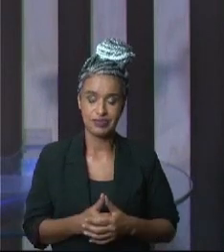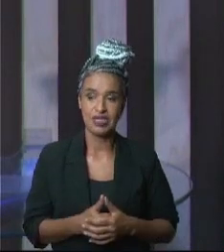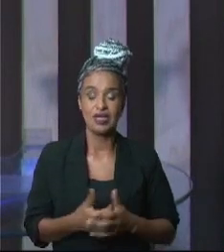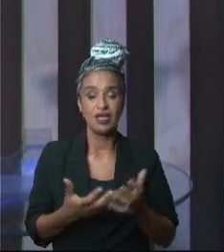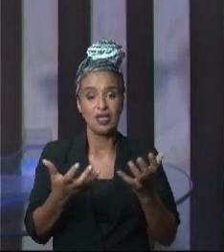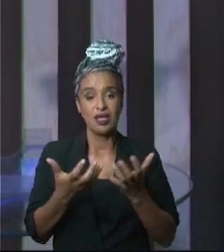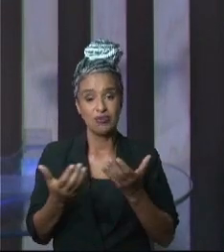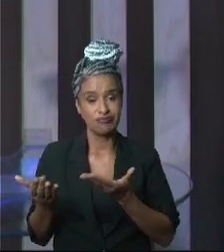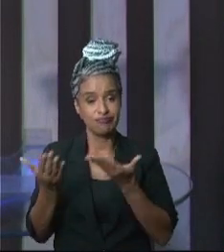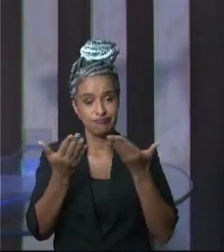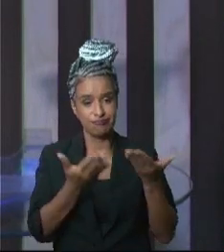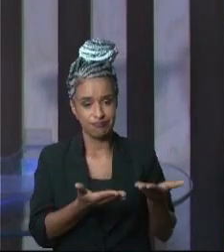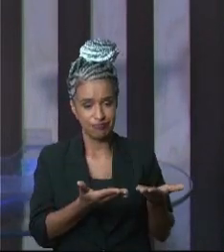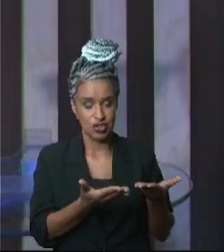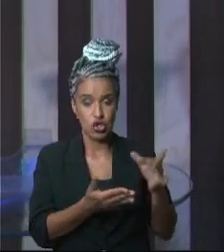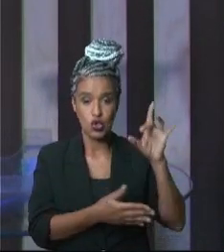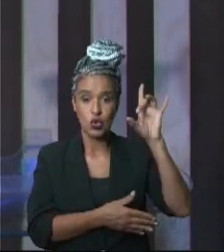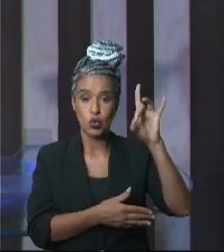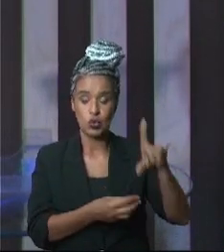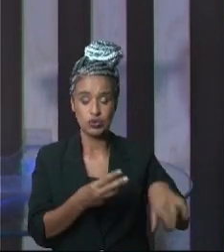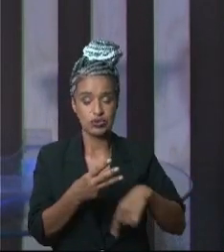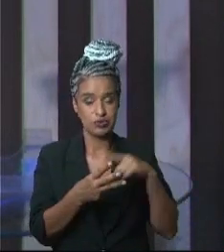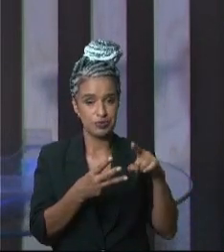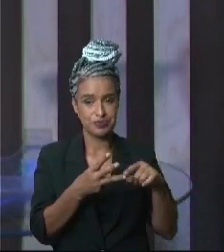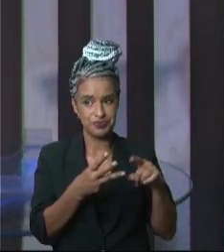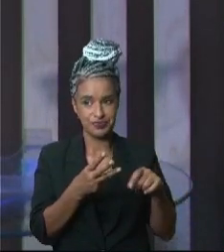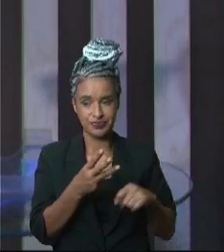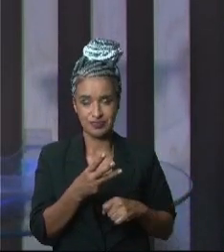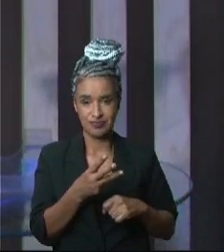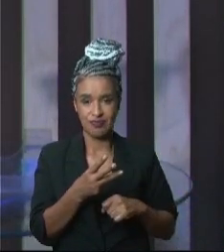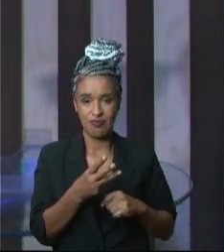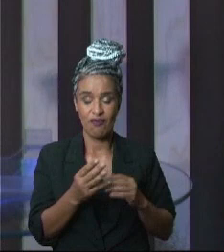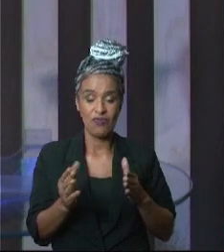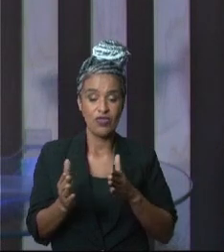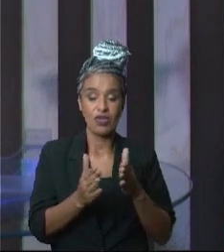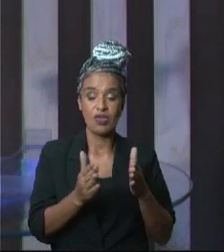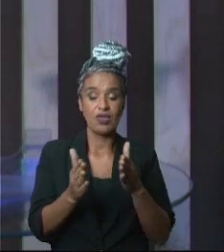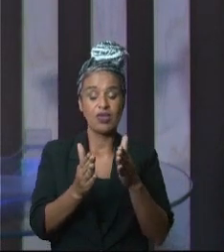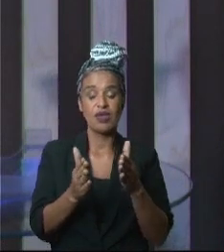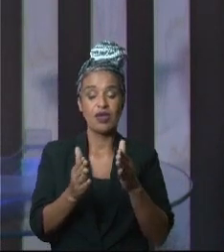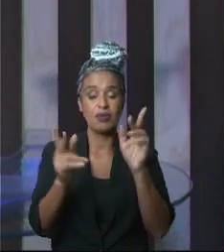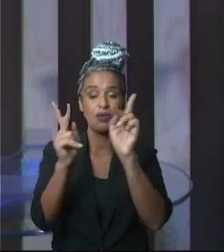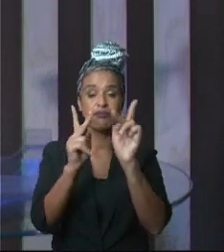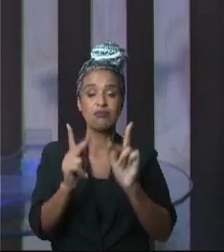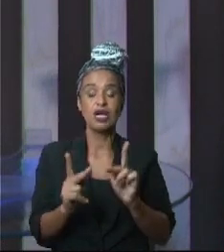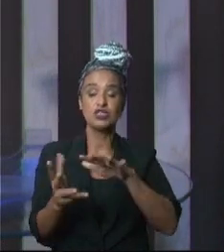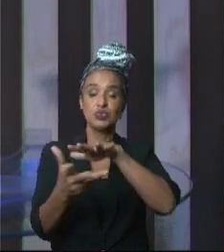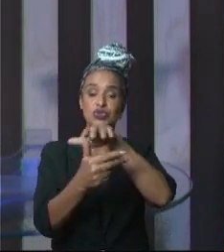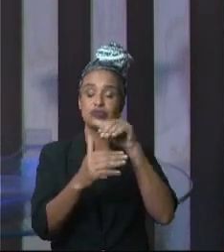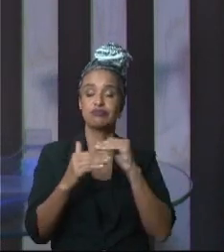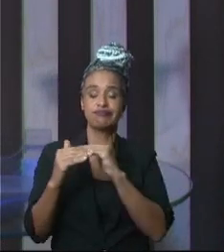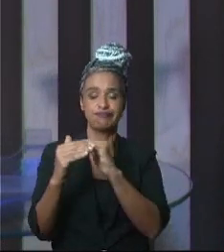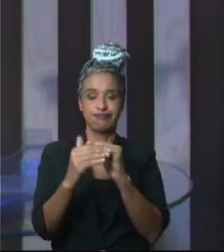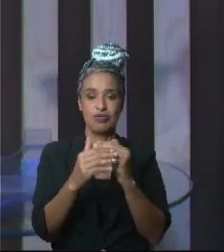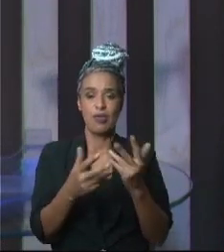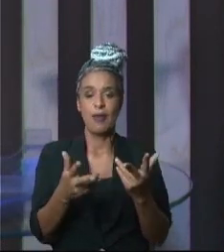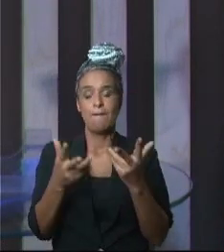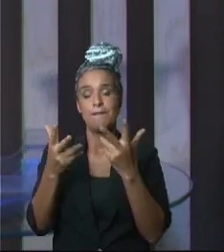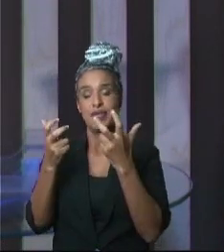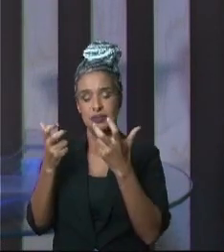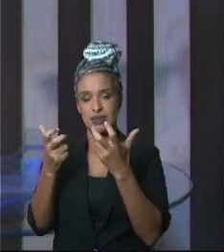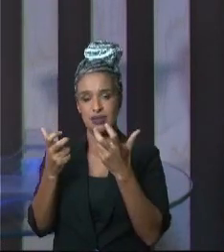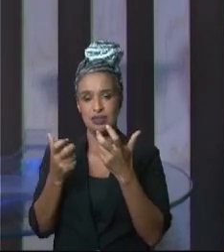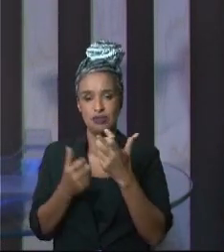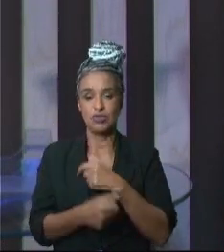queria passar aqui para o meu último ponto, que é que caminho queremos para alcançar a paz global. E percebam